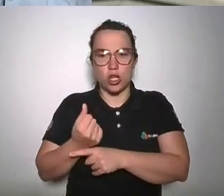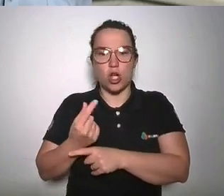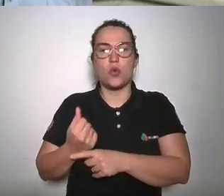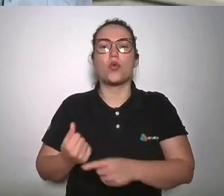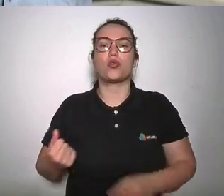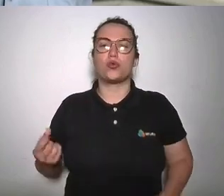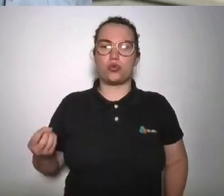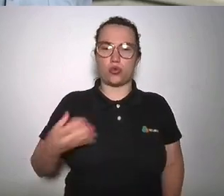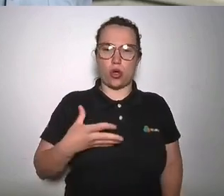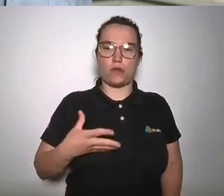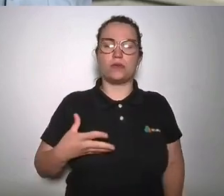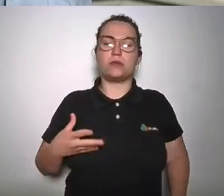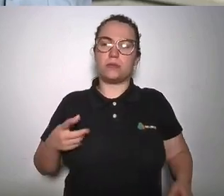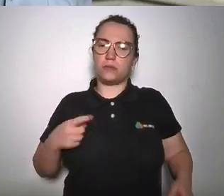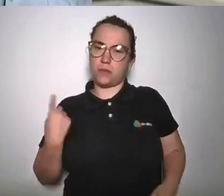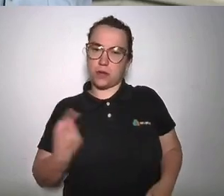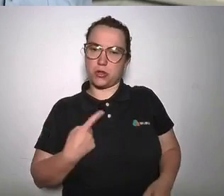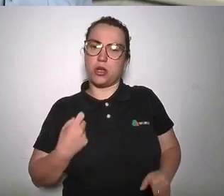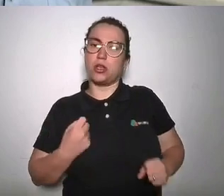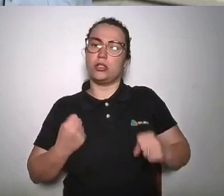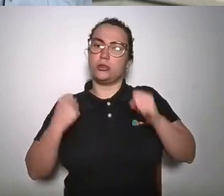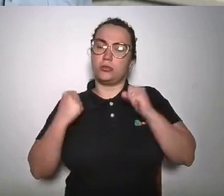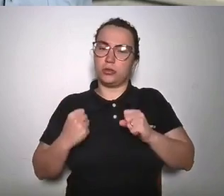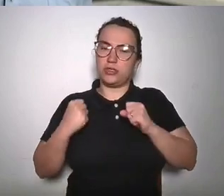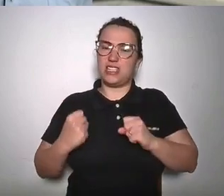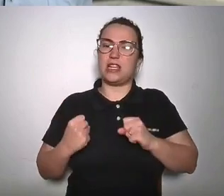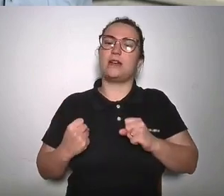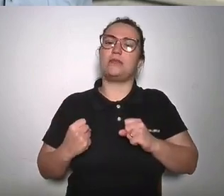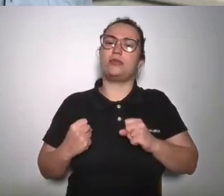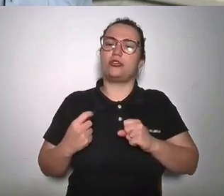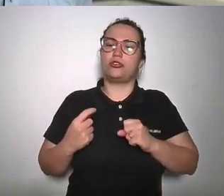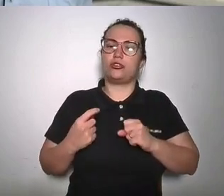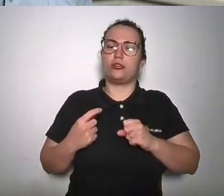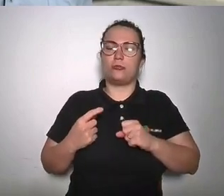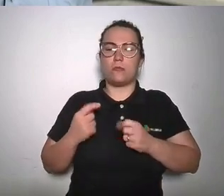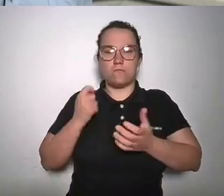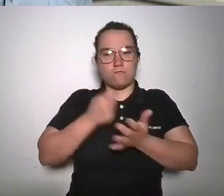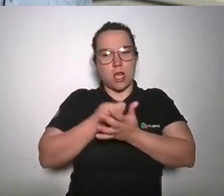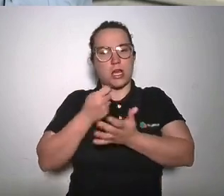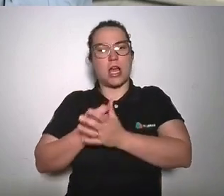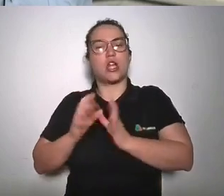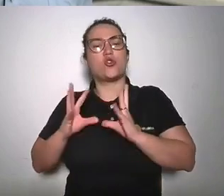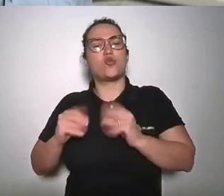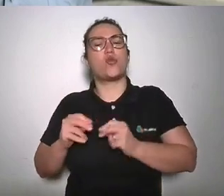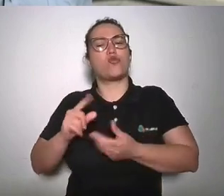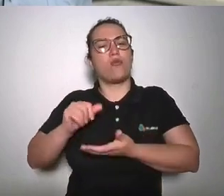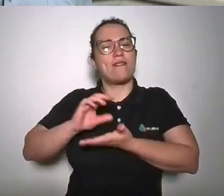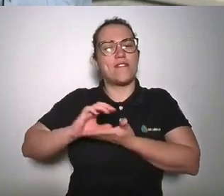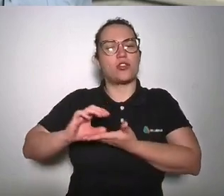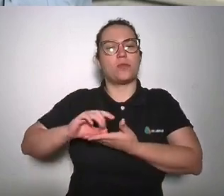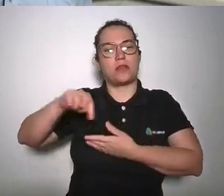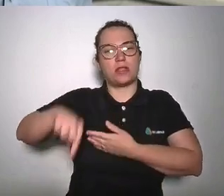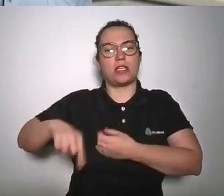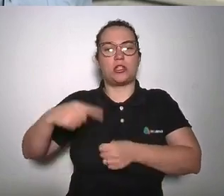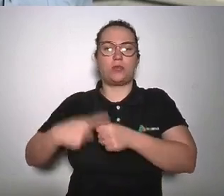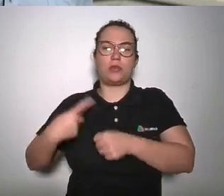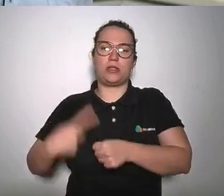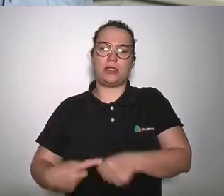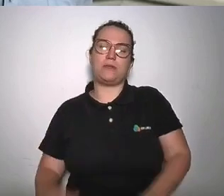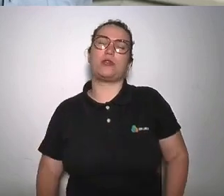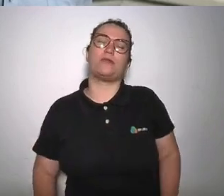novos, para podermos bancar todo o investimento que se pretende fazer aqui no nosso município.